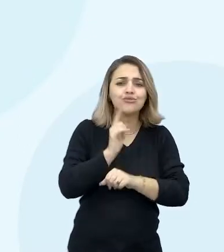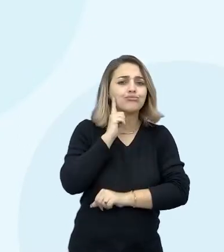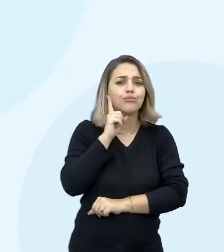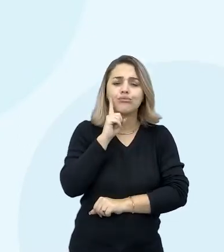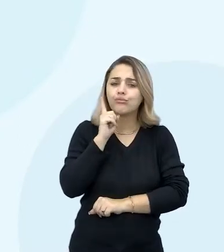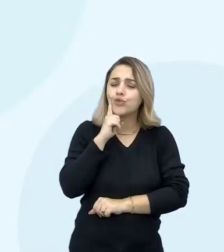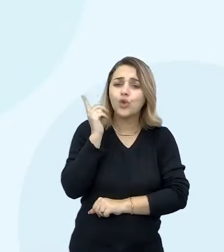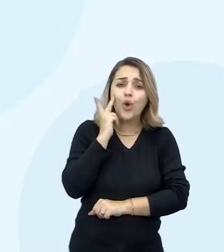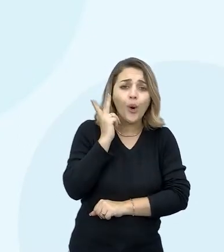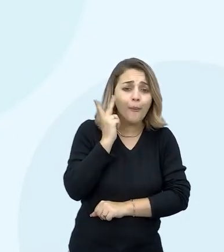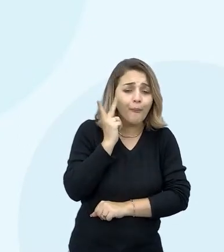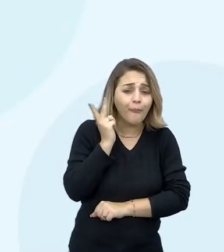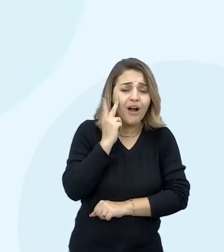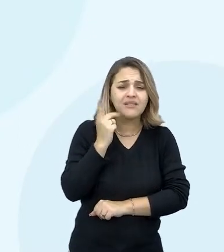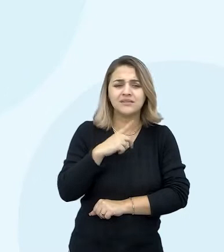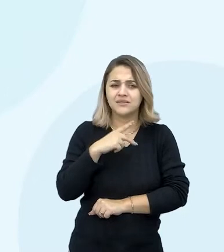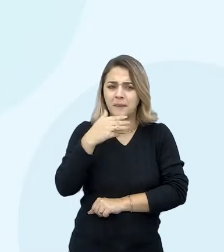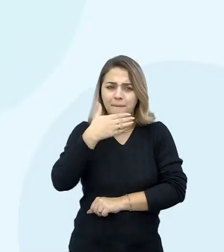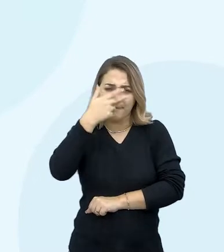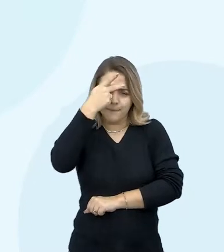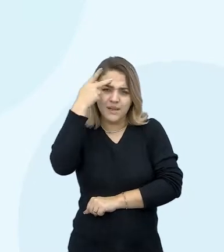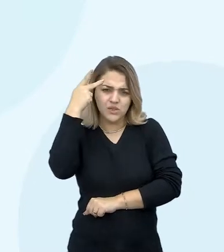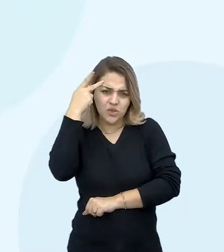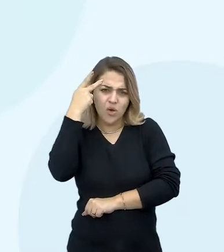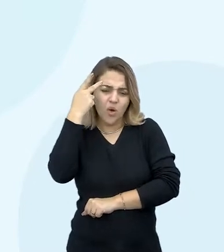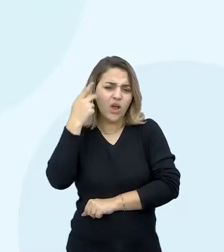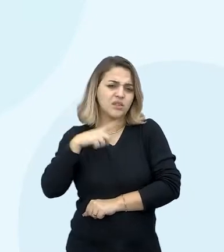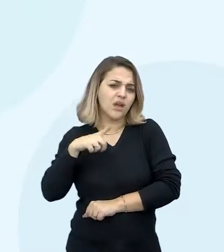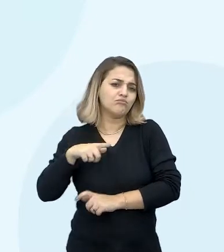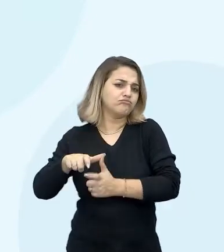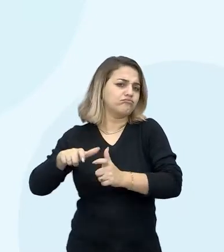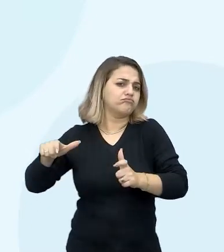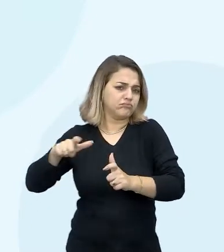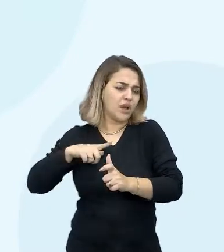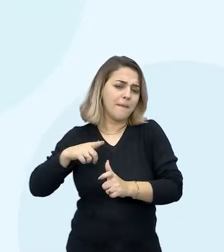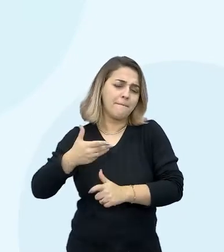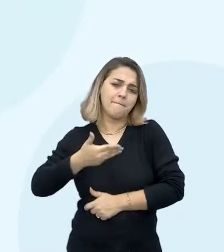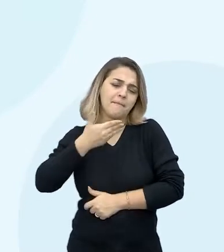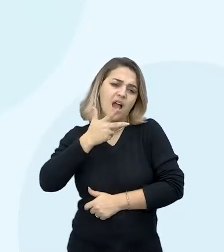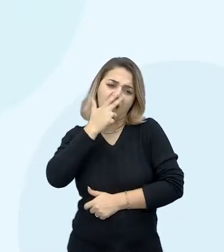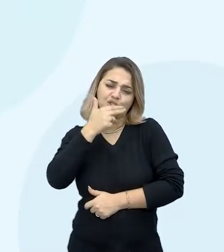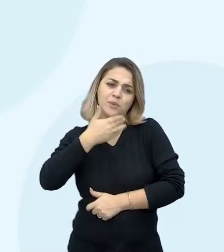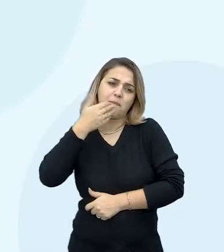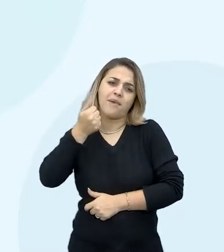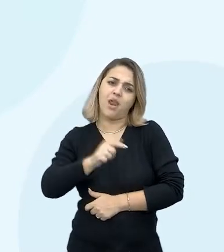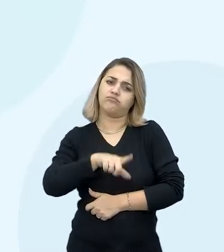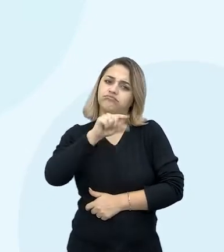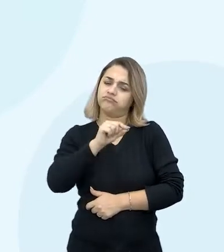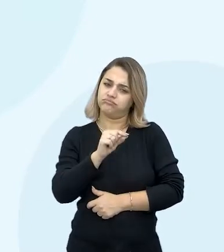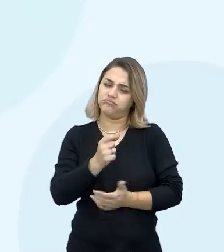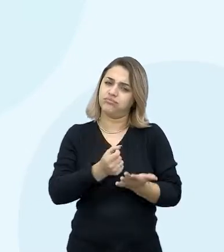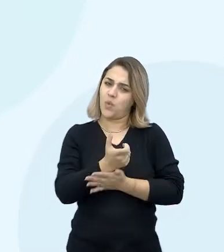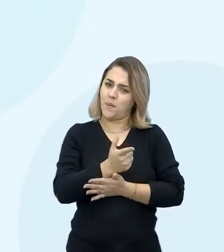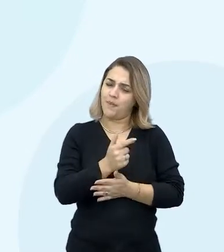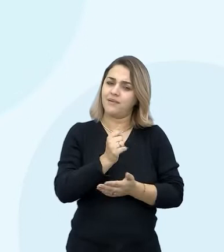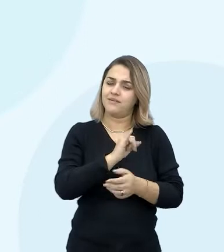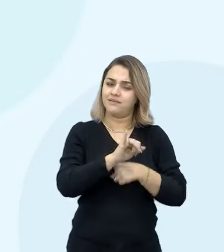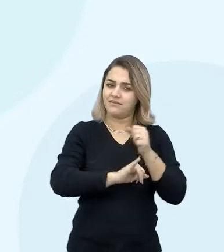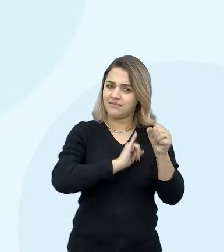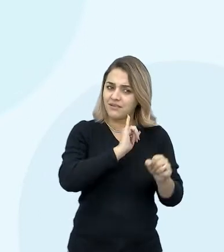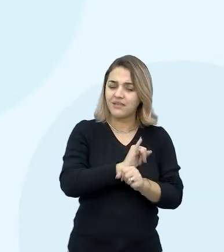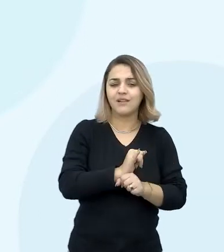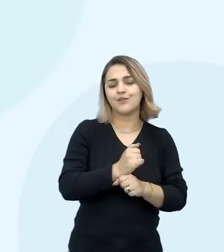comum. Tem pessoas que preferem comprar pela internet em vez de ir nas lojas físicas por uma série de razões, né? E